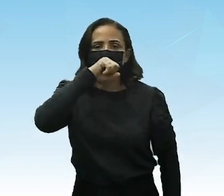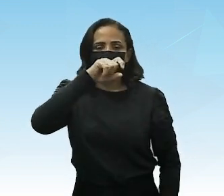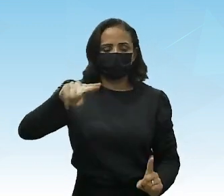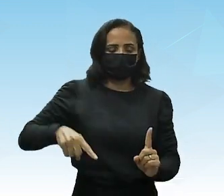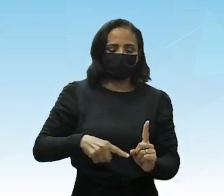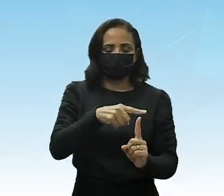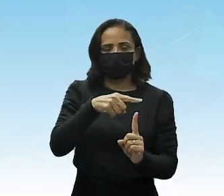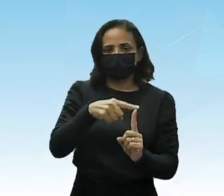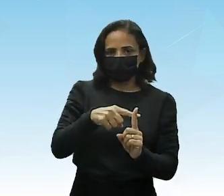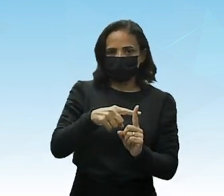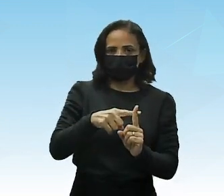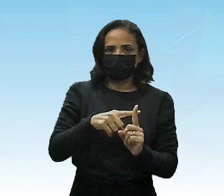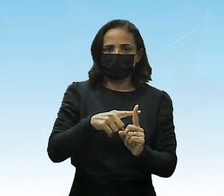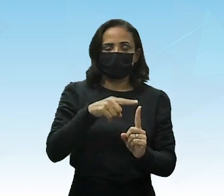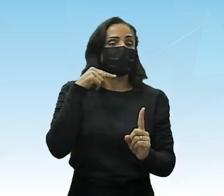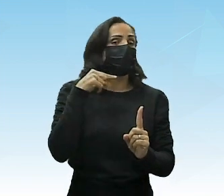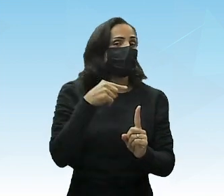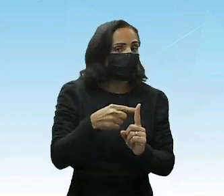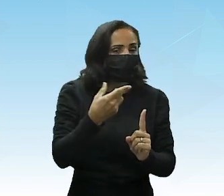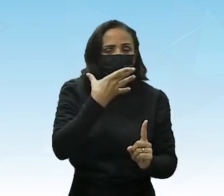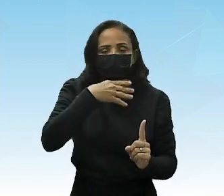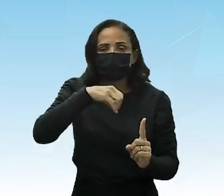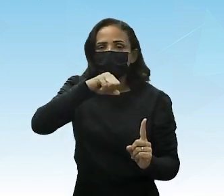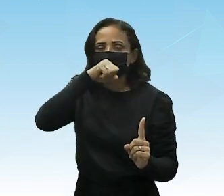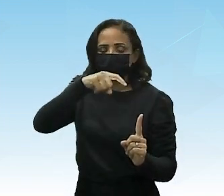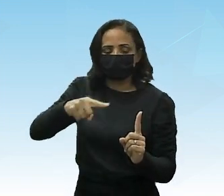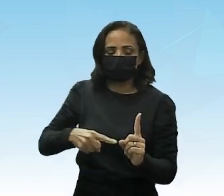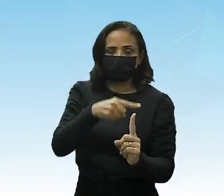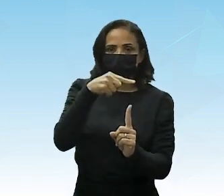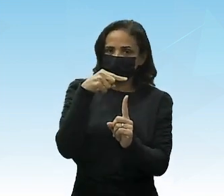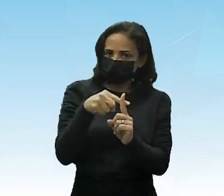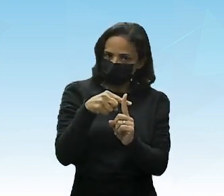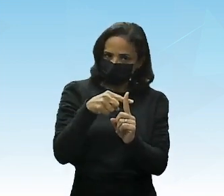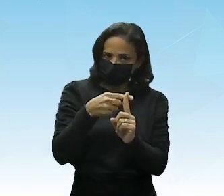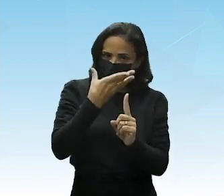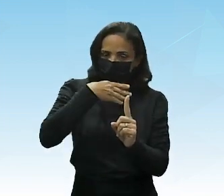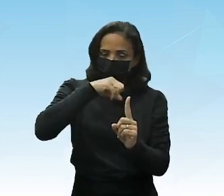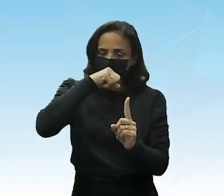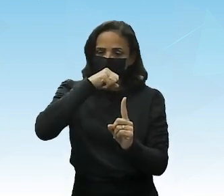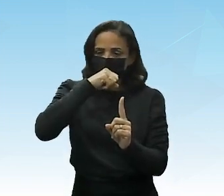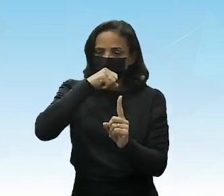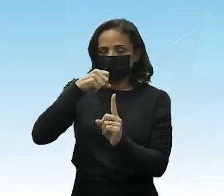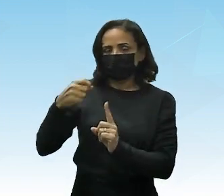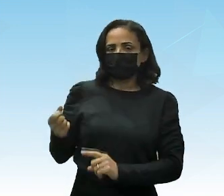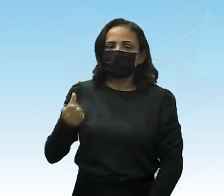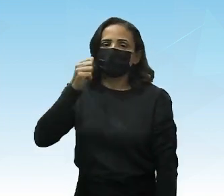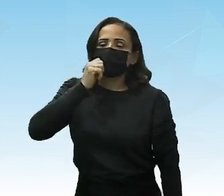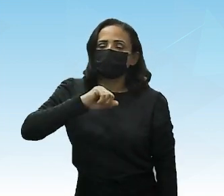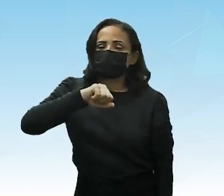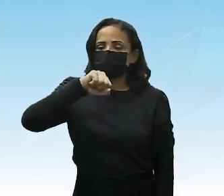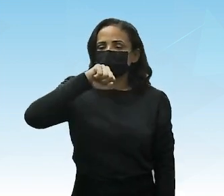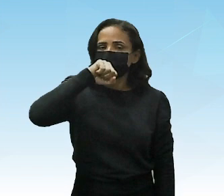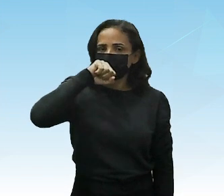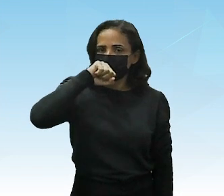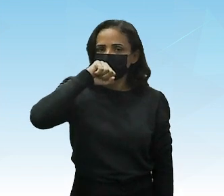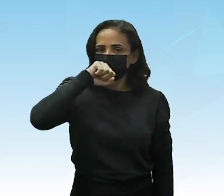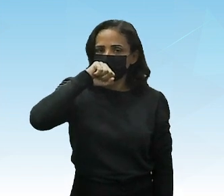pode, monstro, é positivo. O pai é positivo. A mãe,